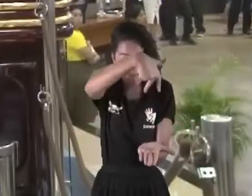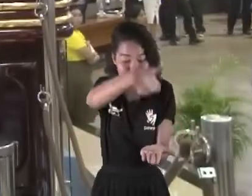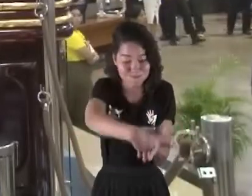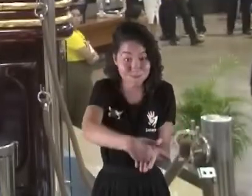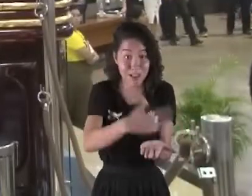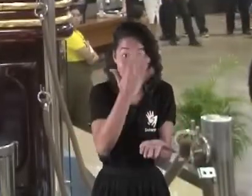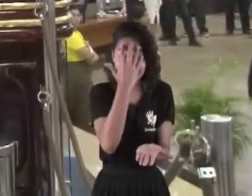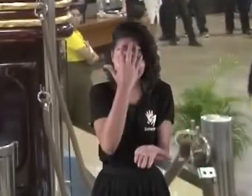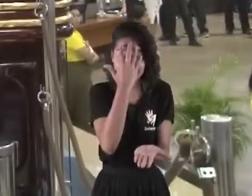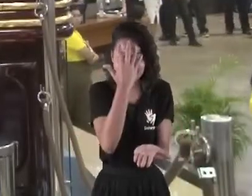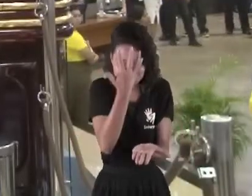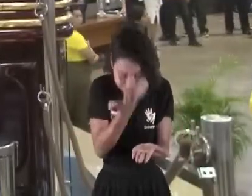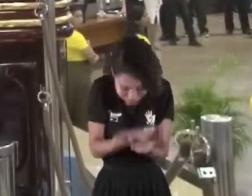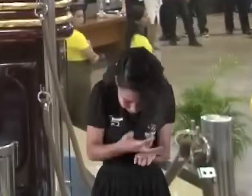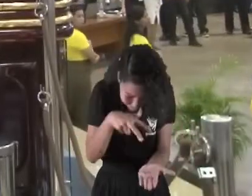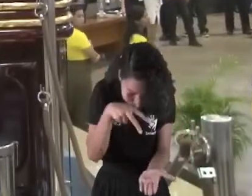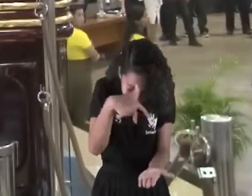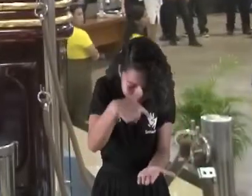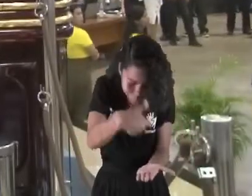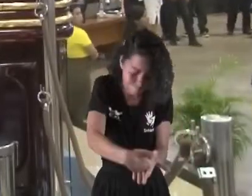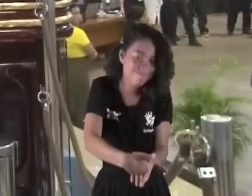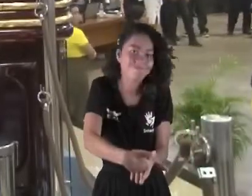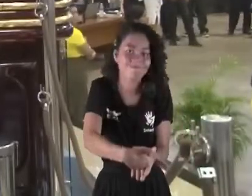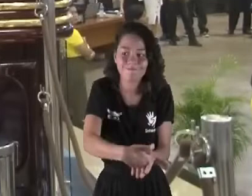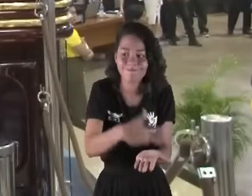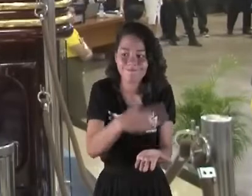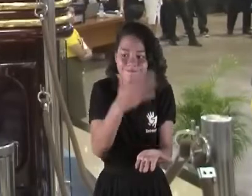com o rosto em terra.